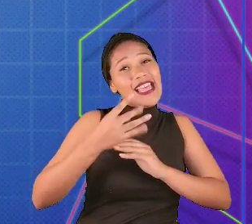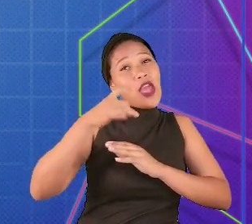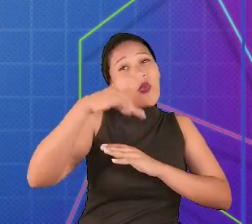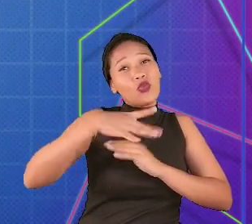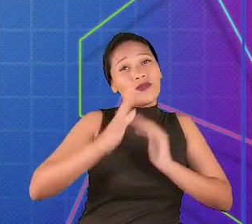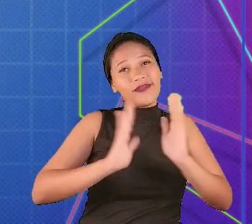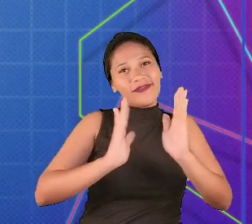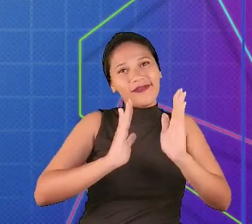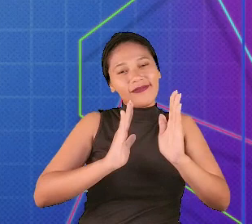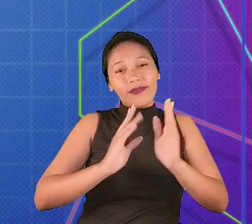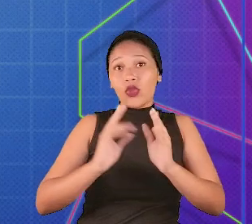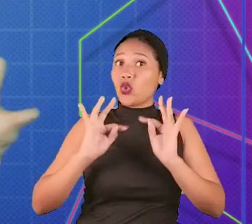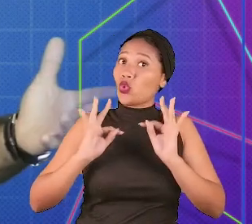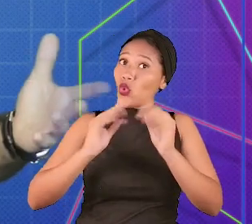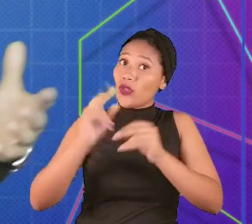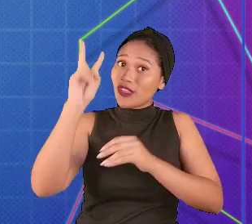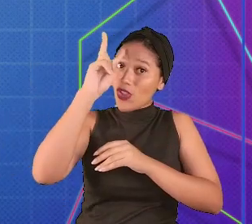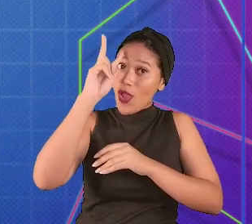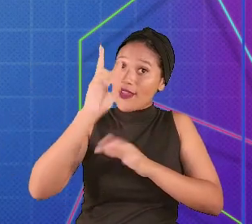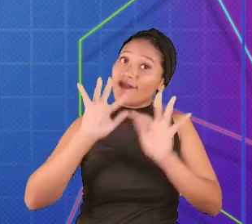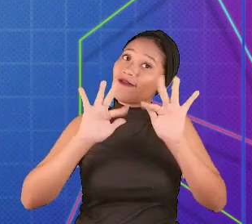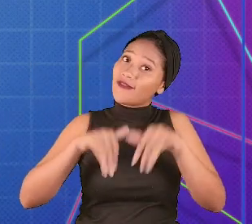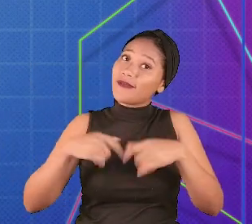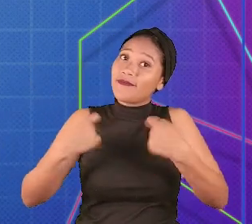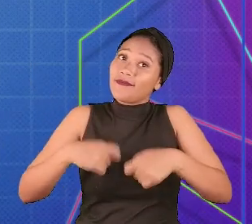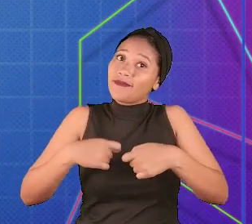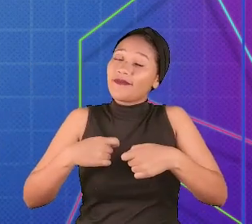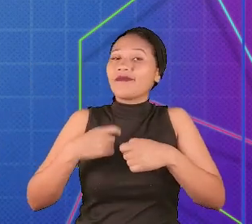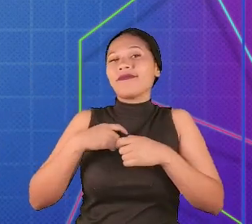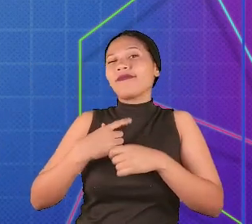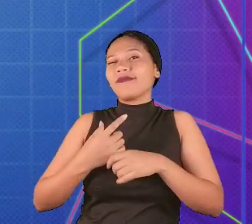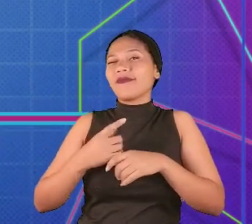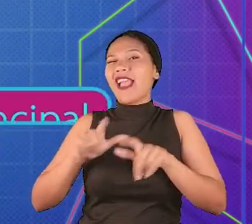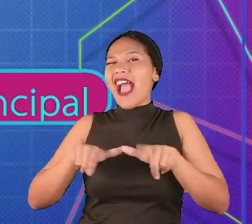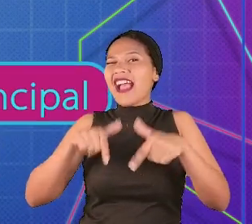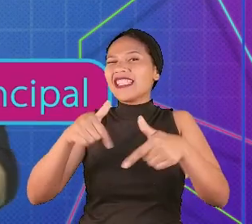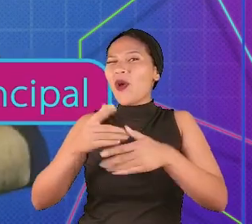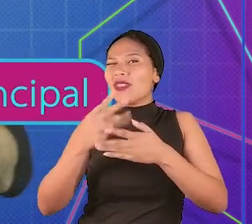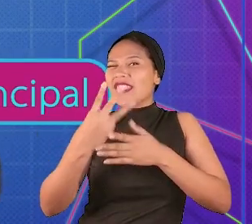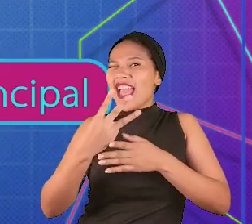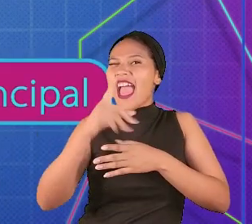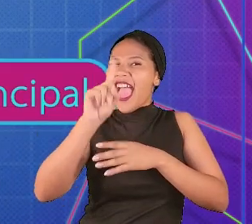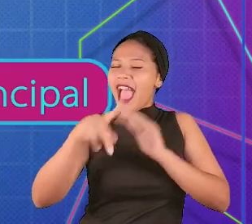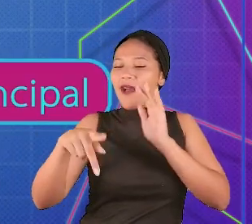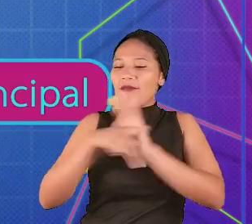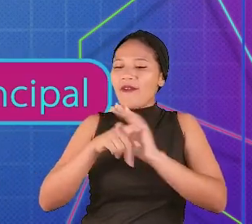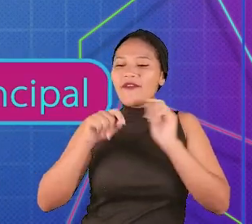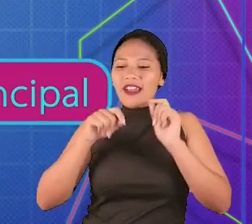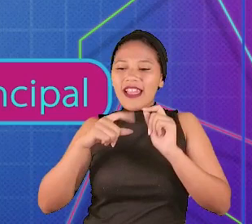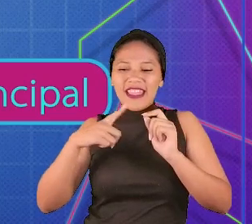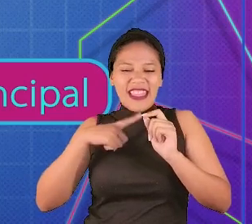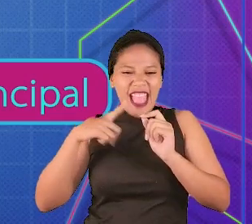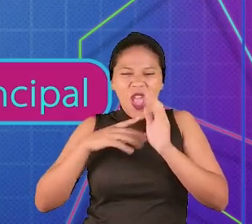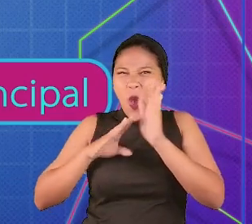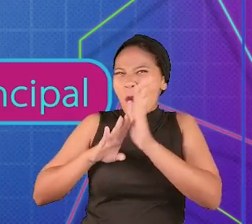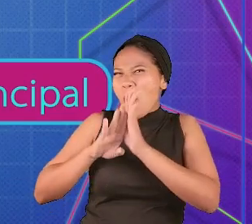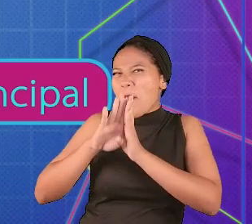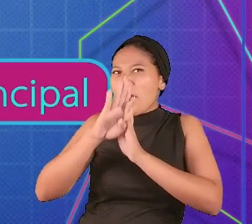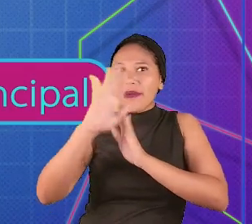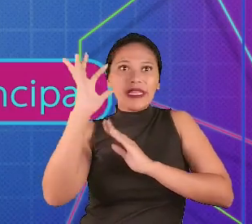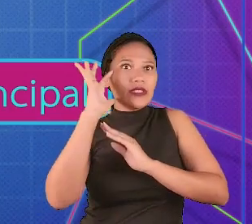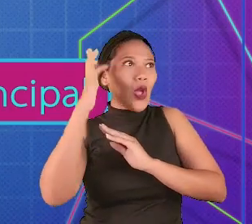parte. Toda história tem seu fim. O ato 3 do seu jogo é o clímax da história, o seu ápice,